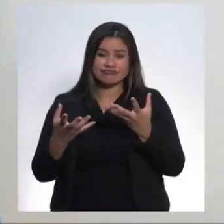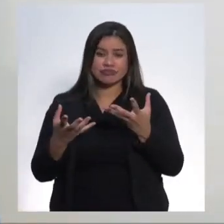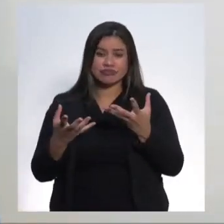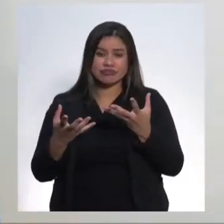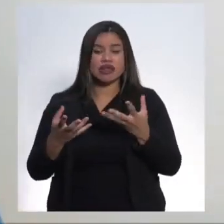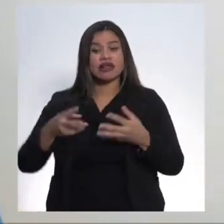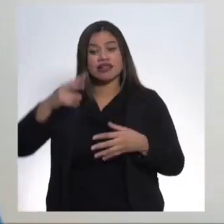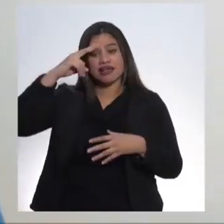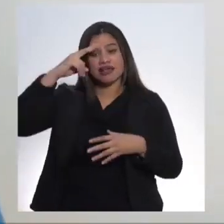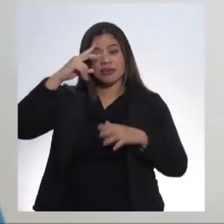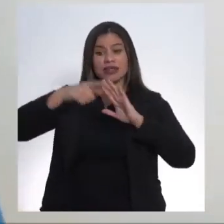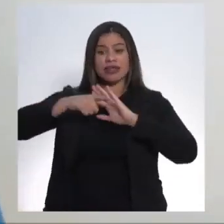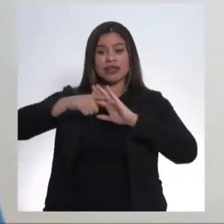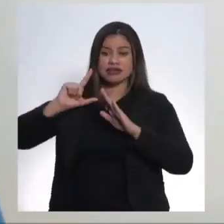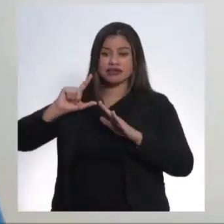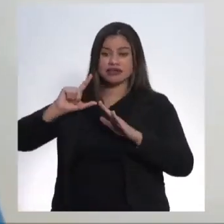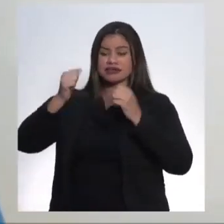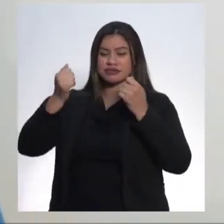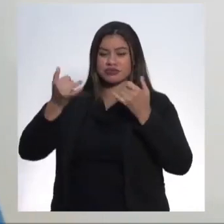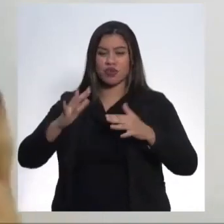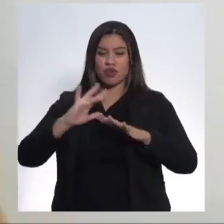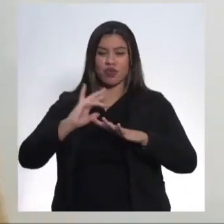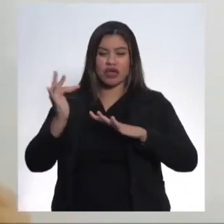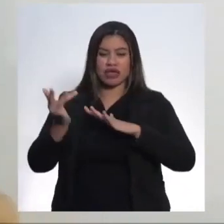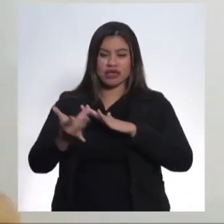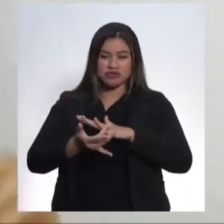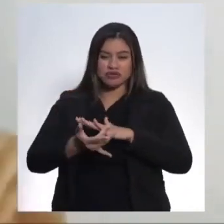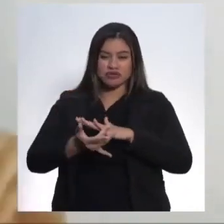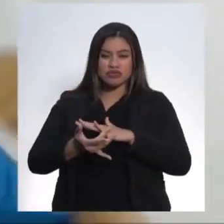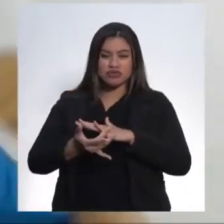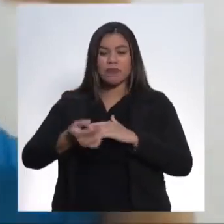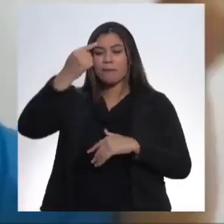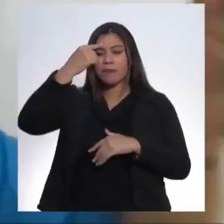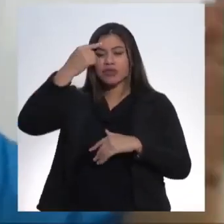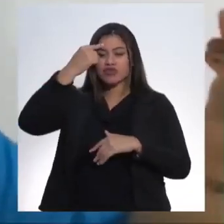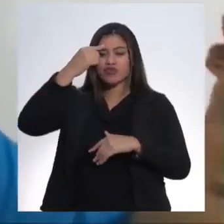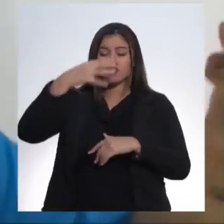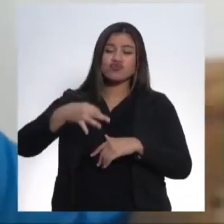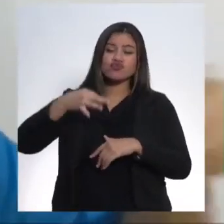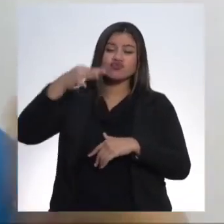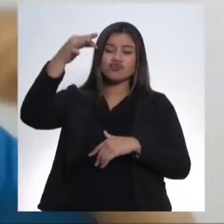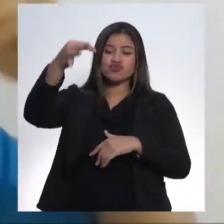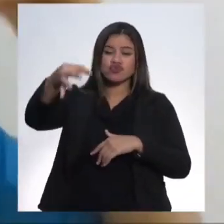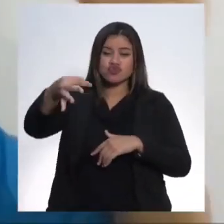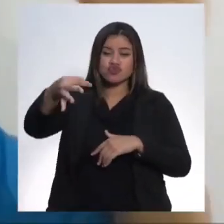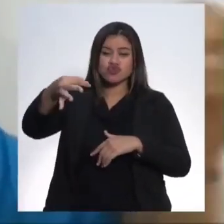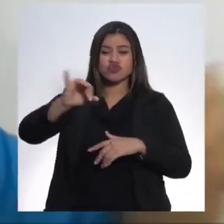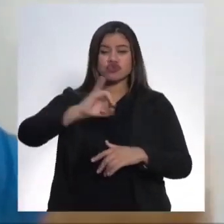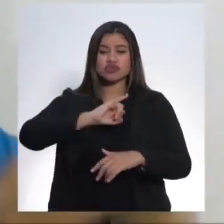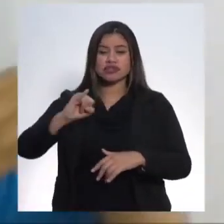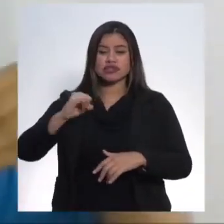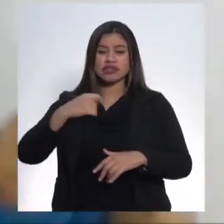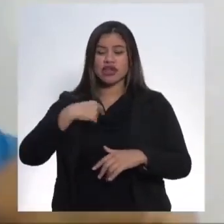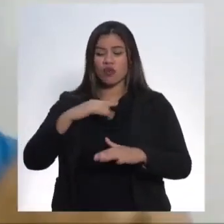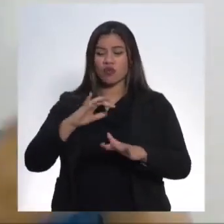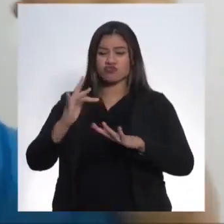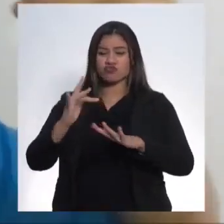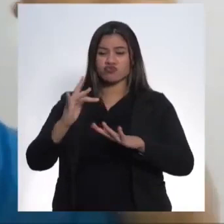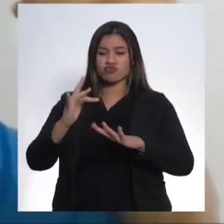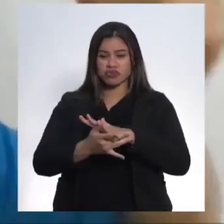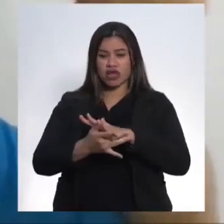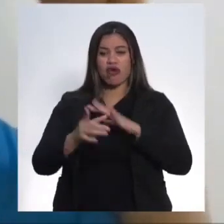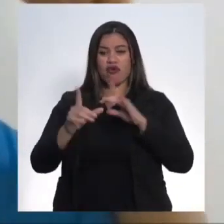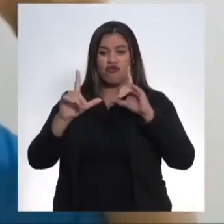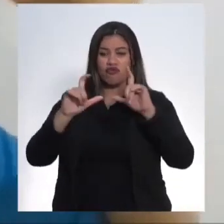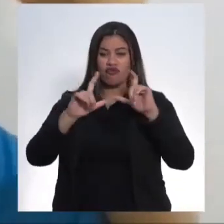gente comentou sobre rede social e a gente pensou, e futuramente, se eu consultar as minhas redes sociais e